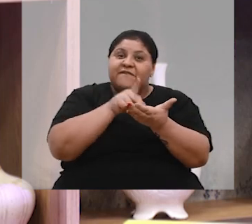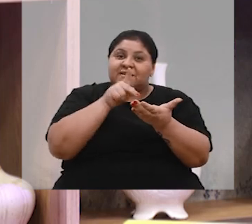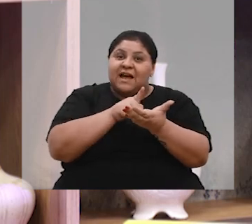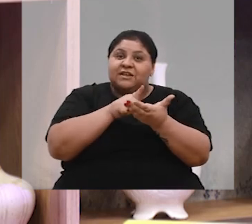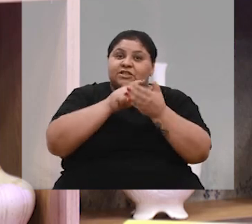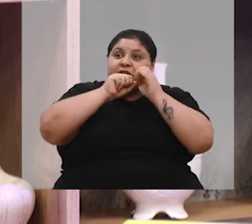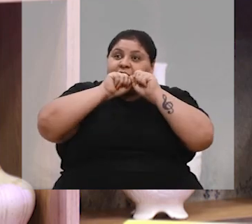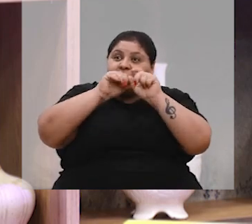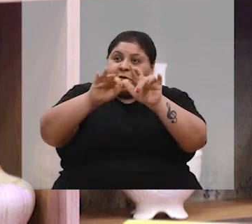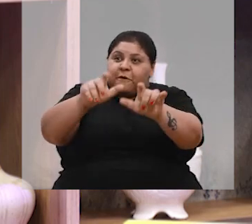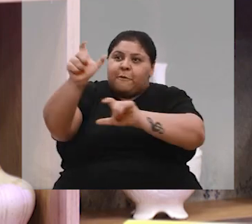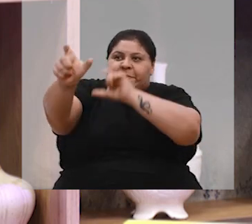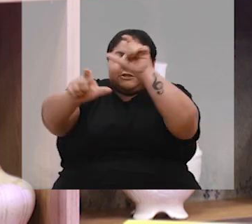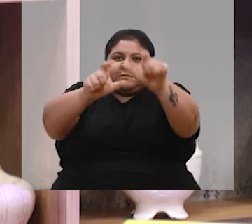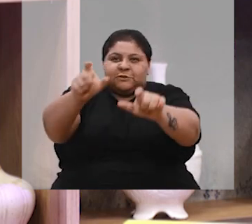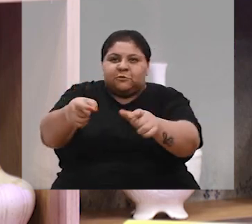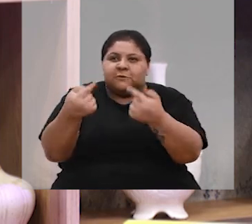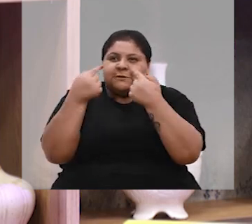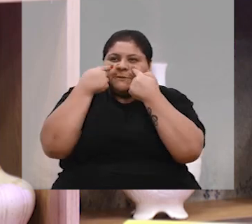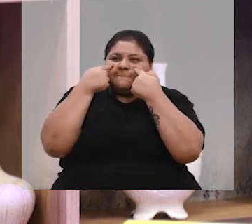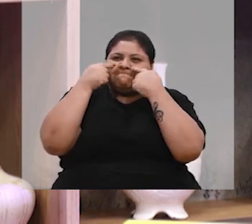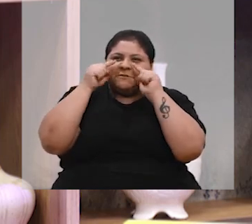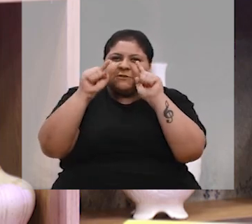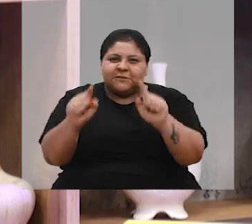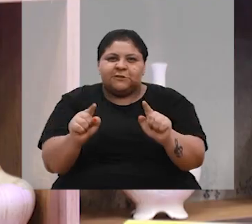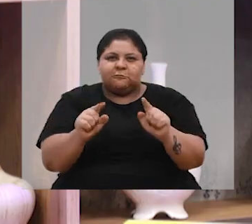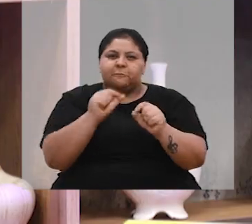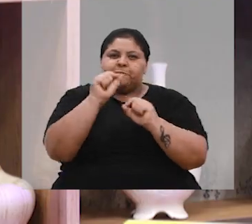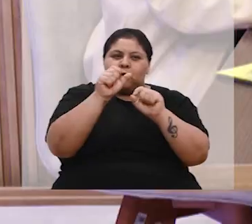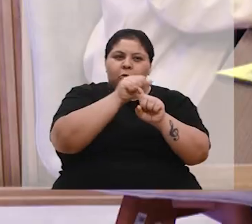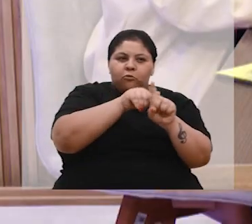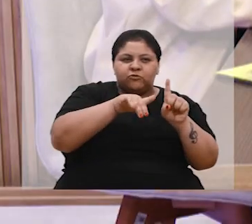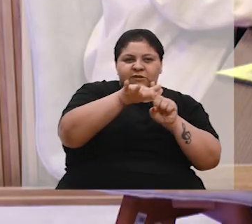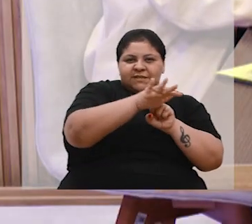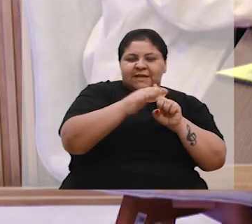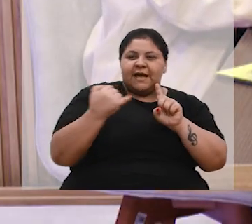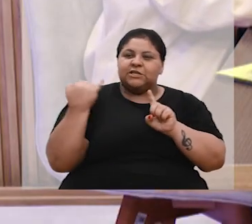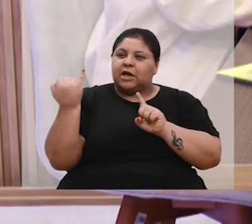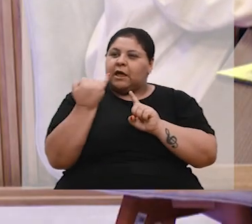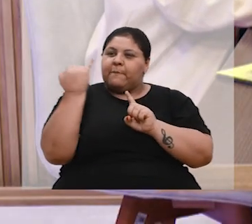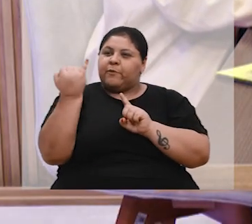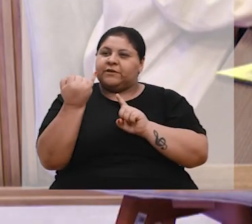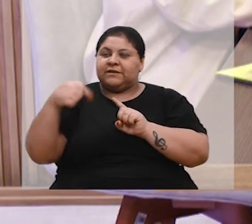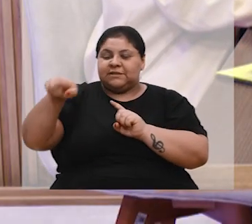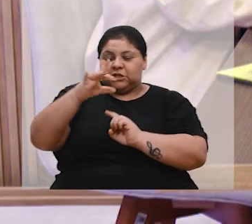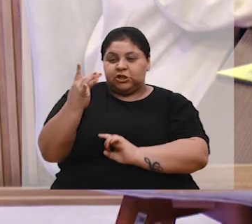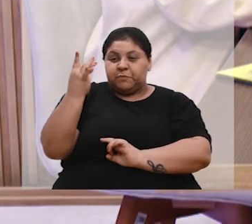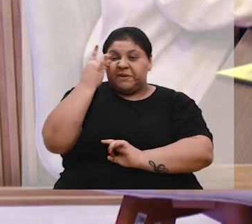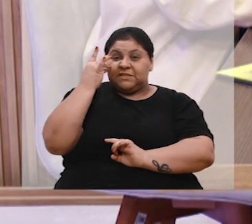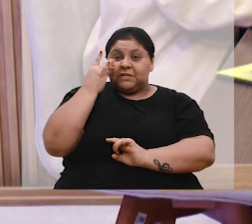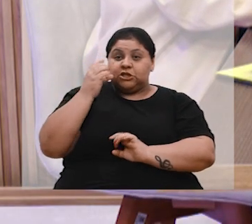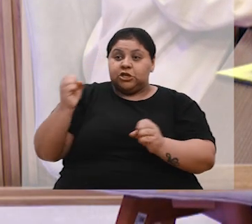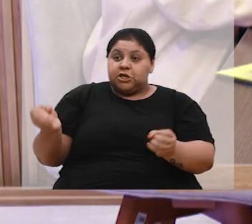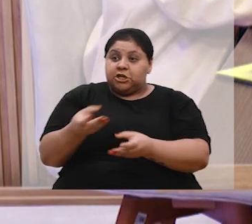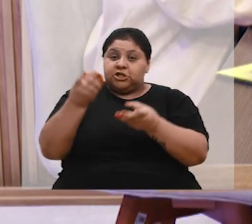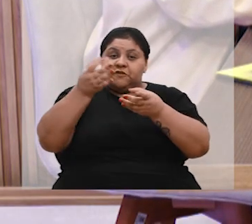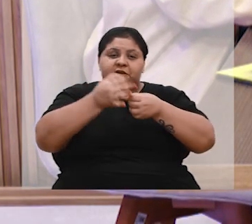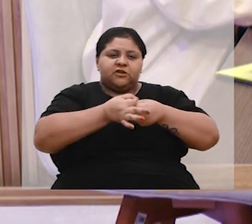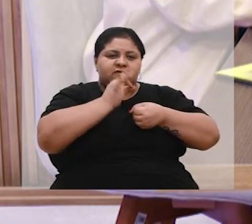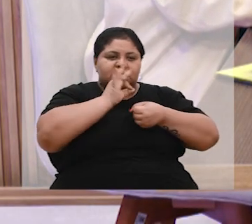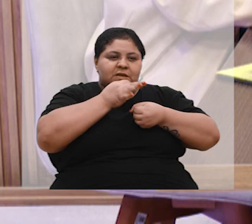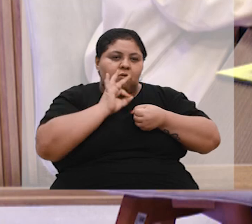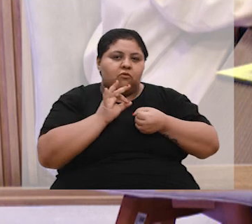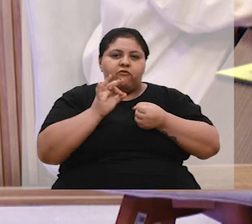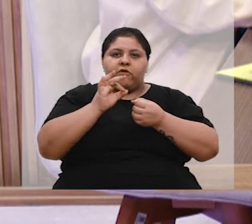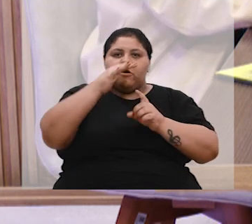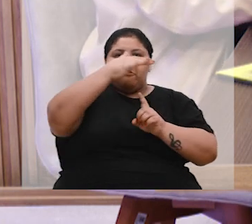pessoas, que dê para as pessoas esse protagonismo enquanto sociedade, né? Então, a importância de a gente estar presente em eventos como a Festa da Uva, a